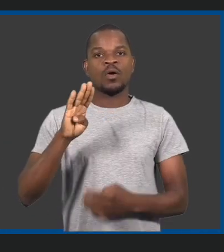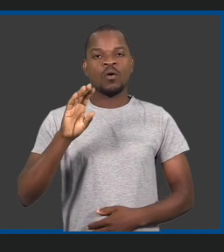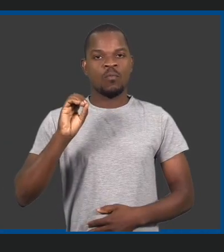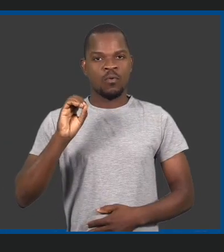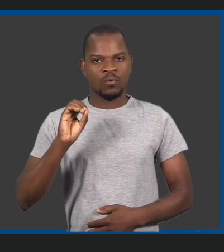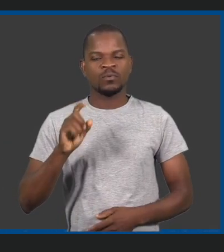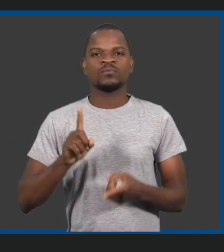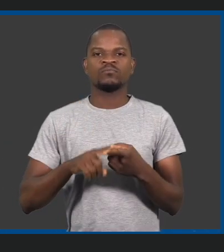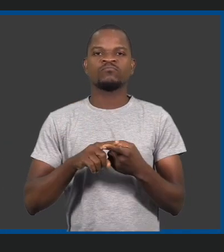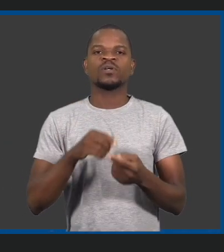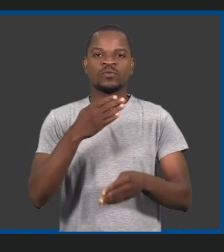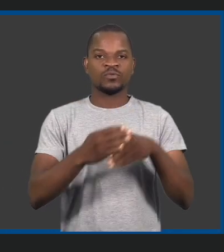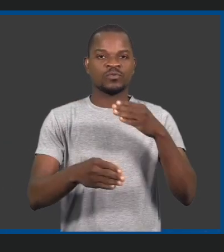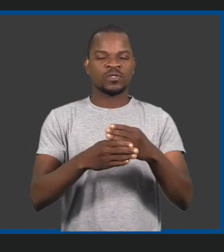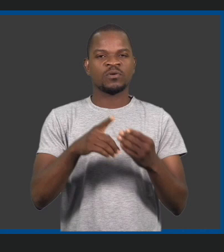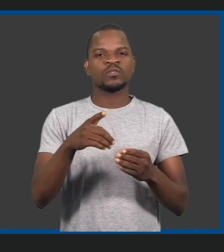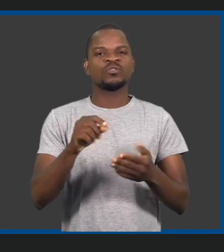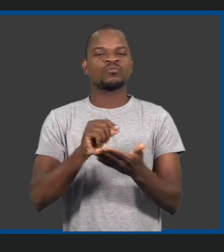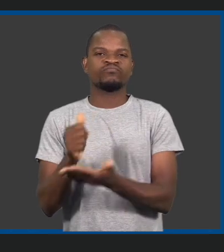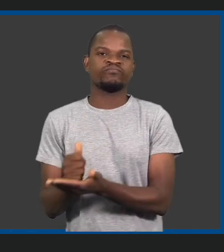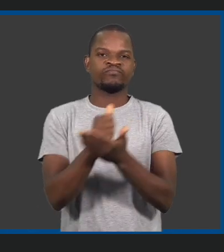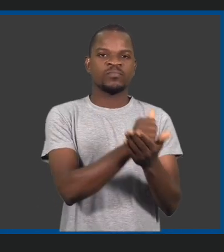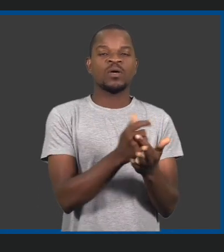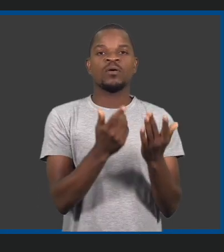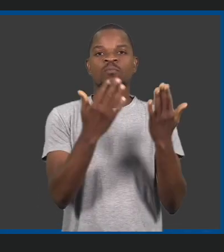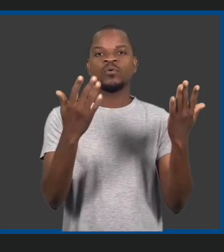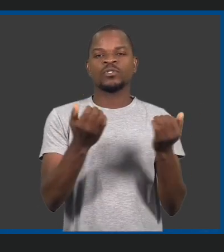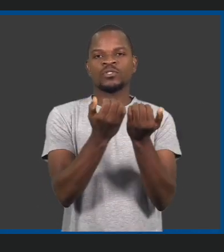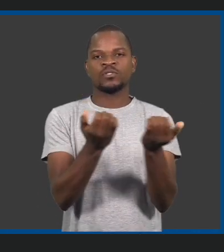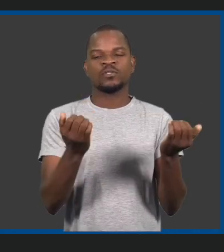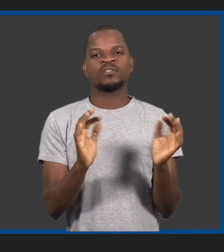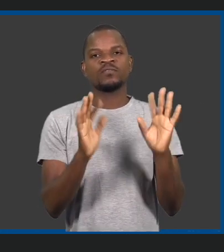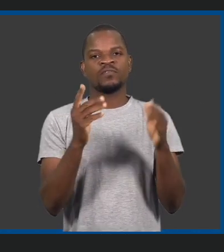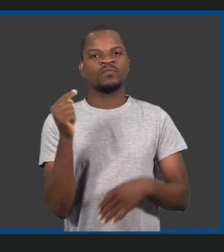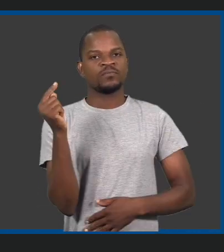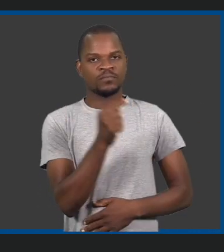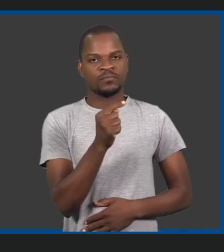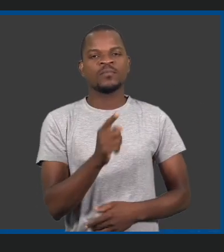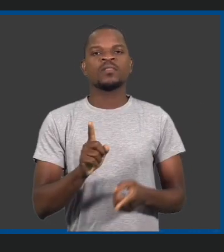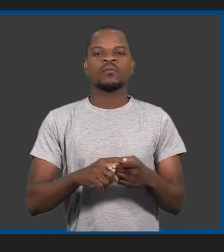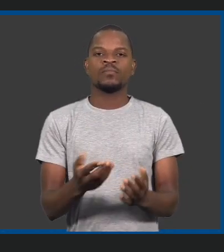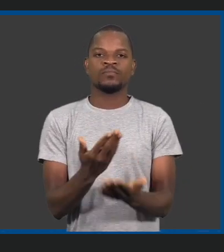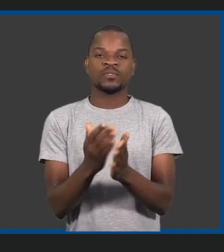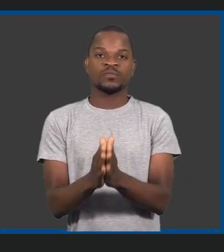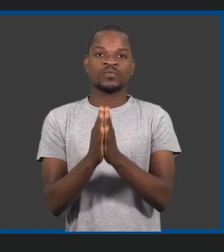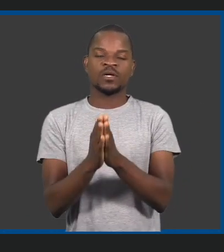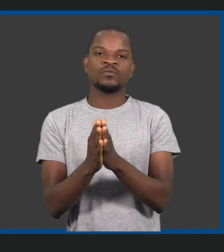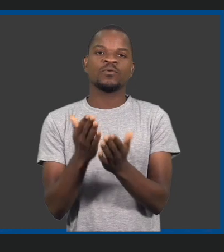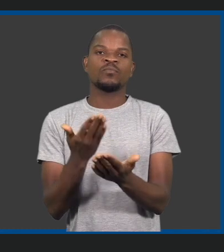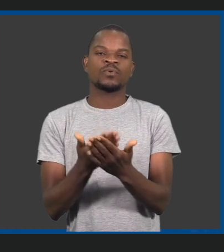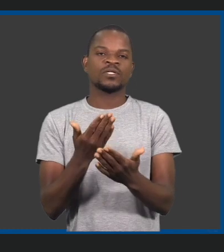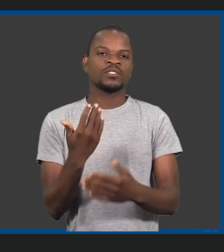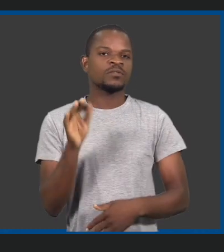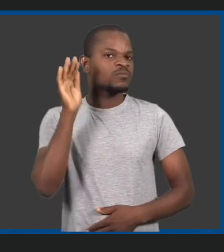Incavela, que neste momento ainda está a se guardar para que haja construção dessa escola que vai beneficiar muitas crianças